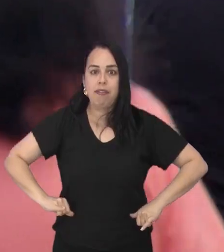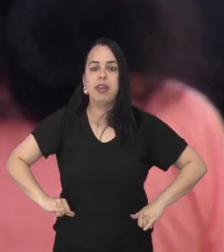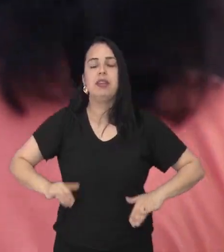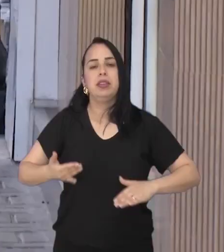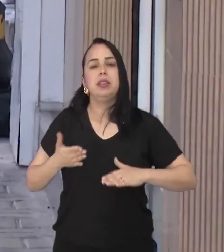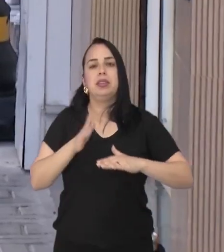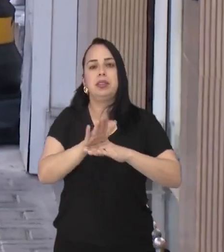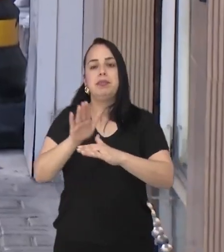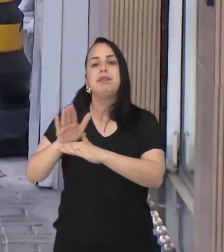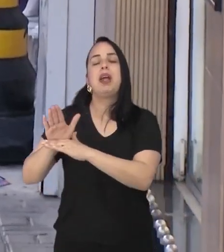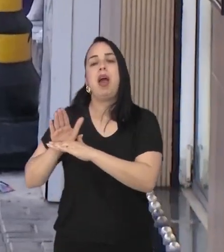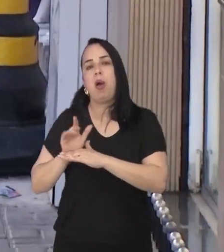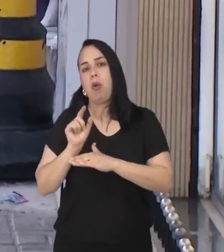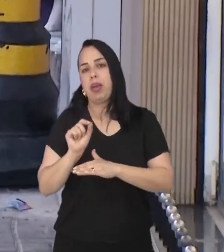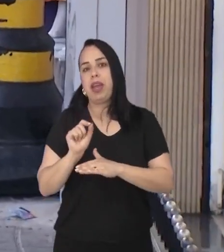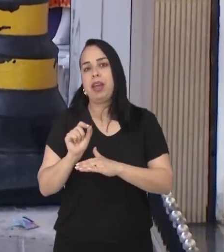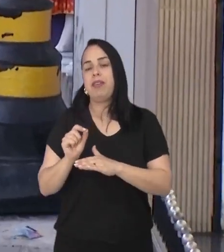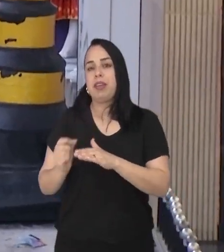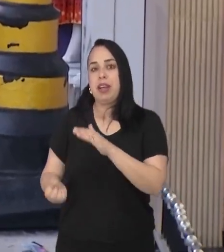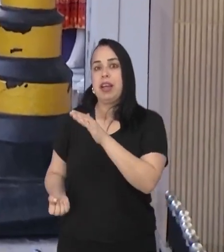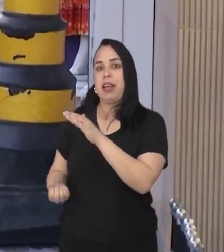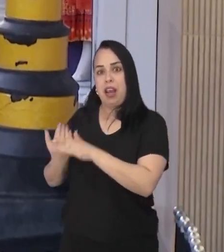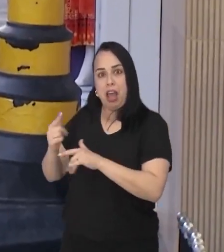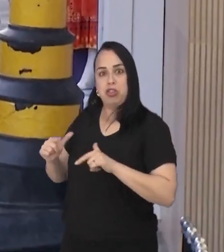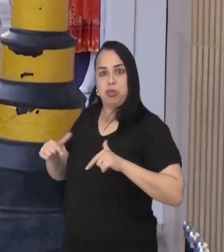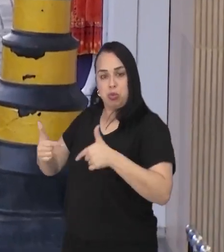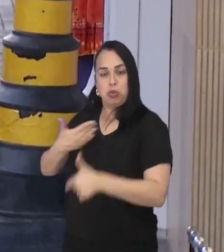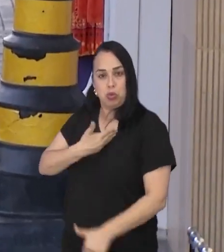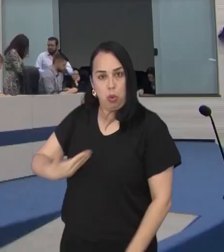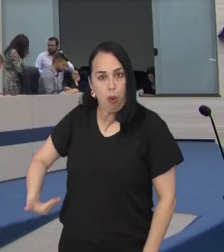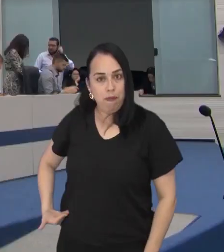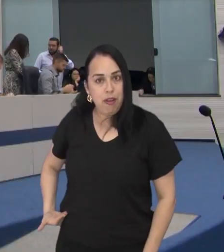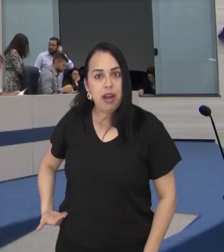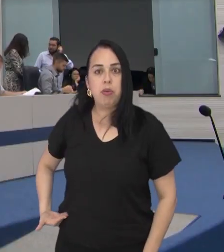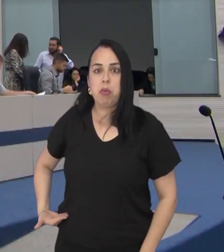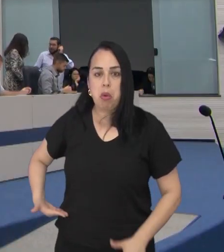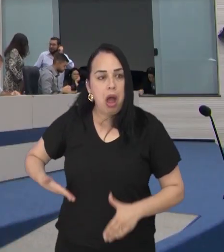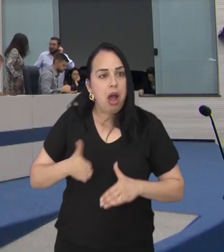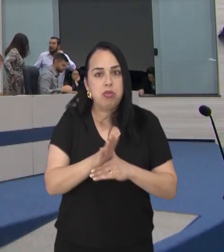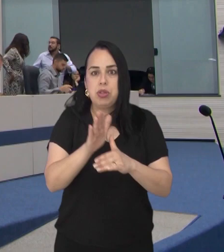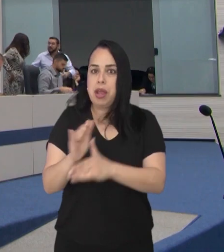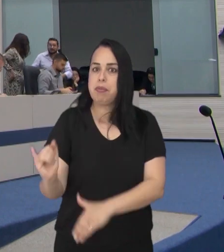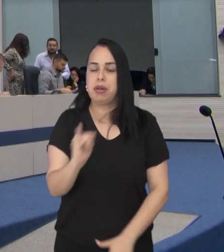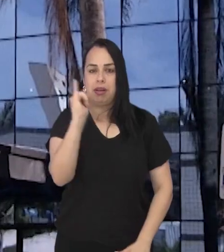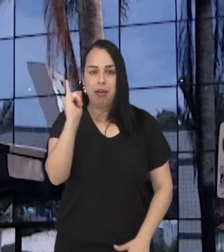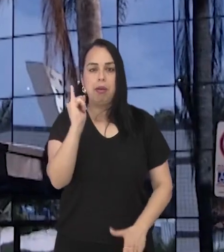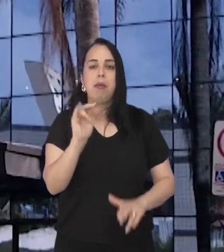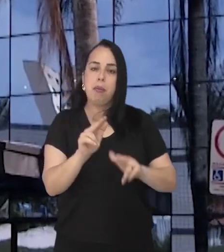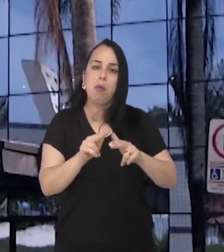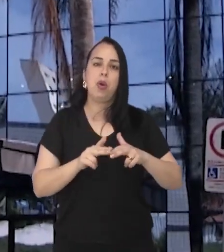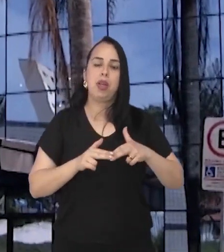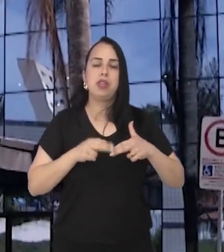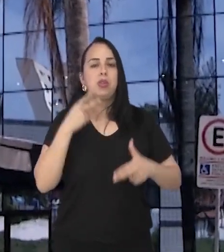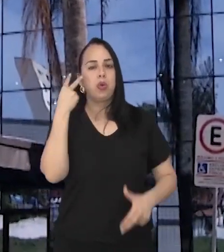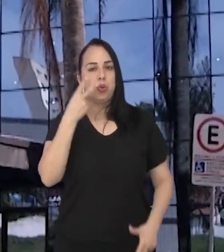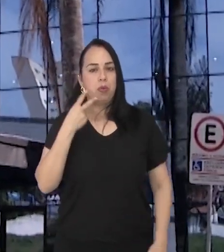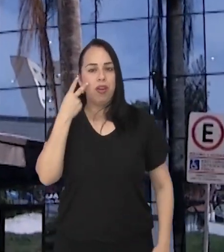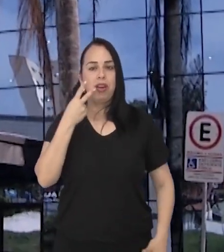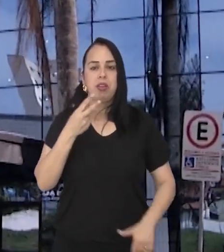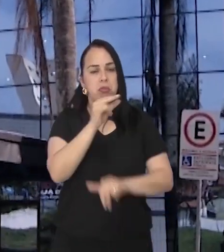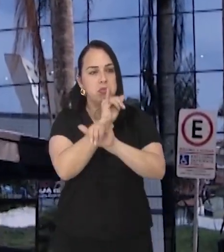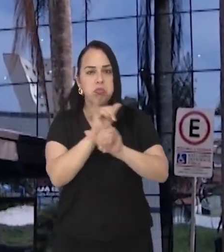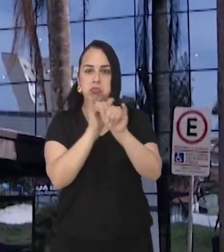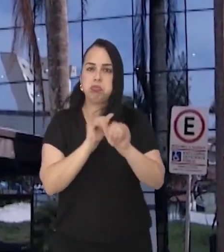a doença está na construção de políticas públicas. Para a Câmara de São José, a aposta estaria